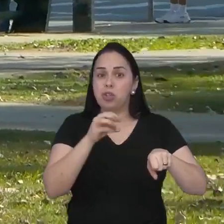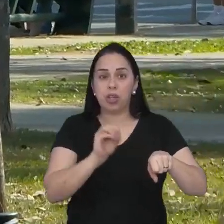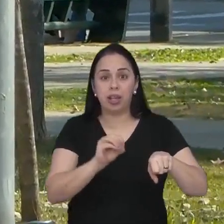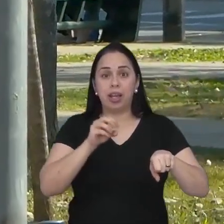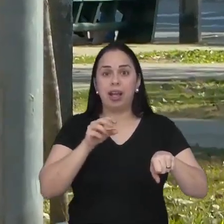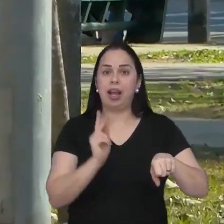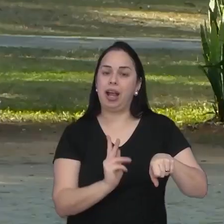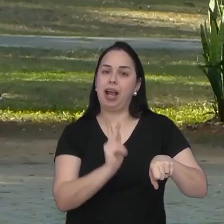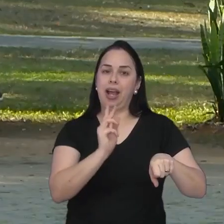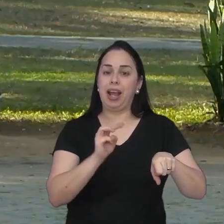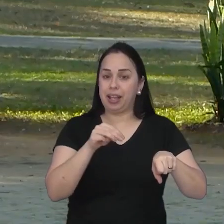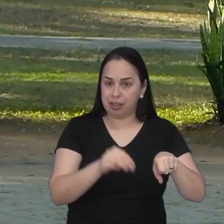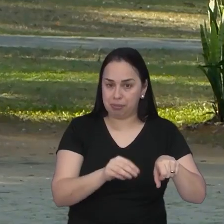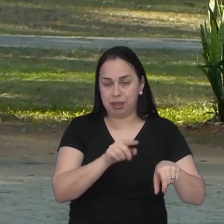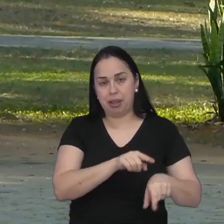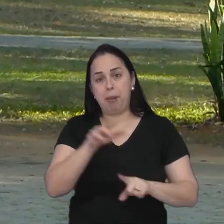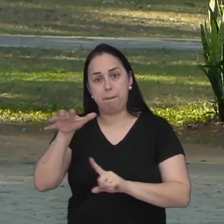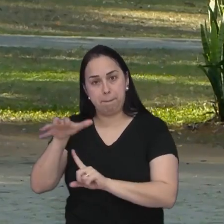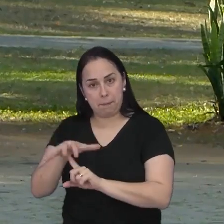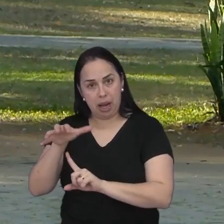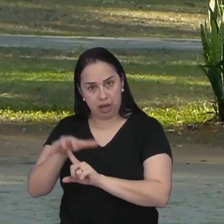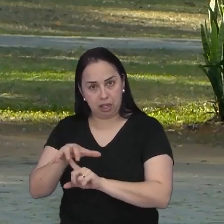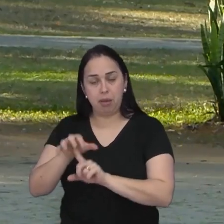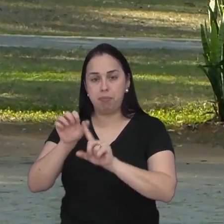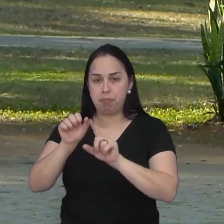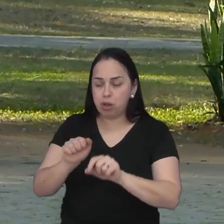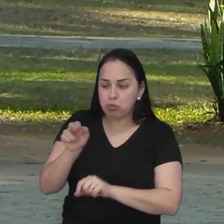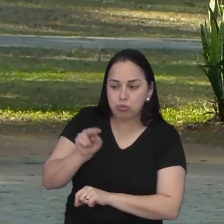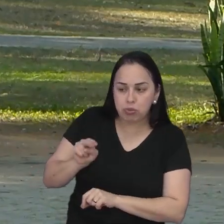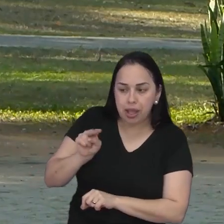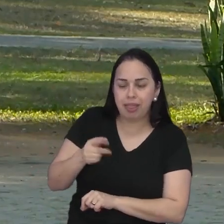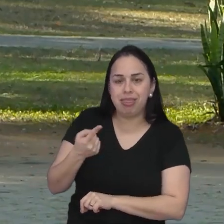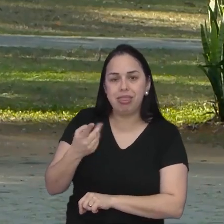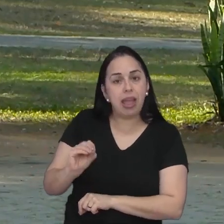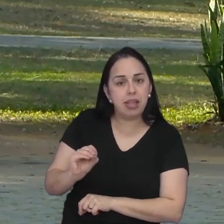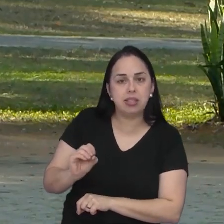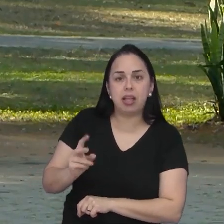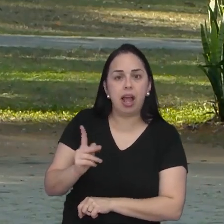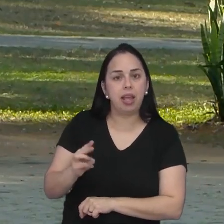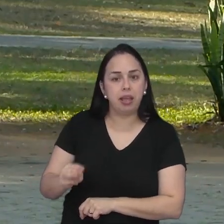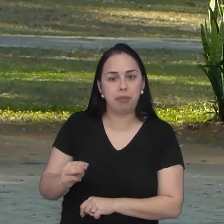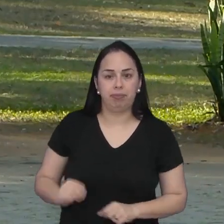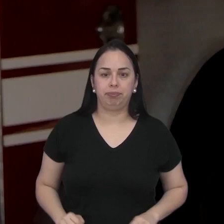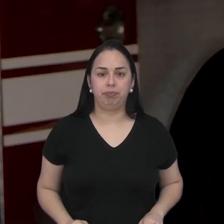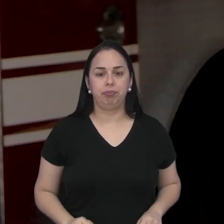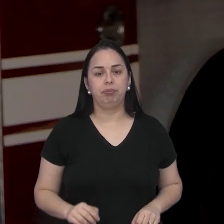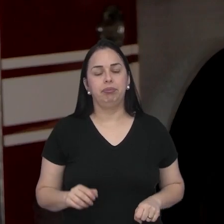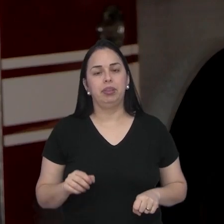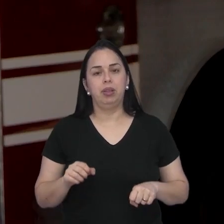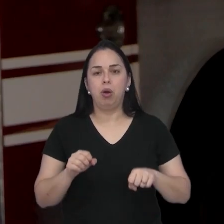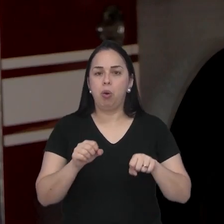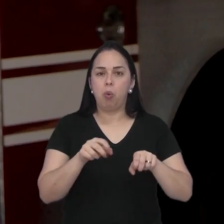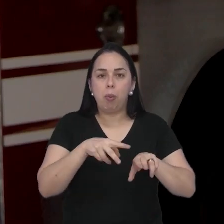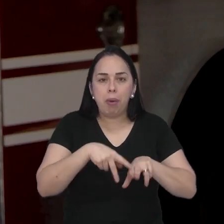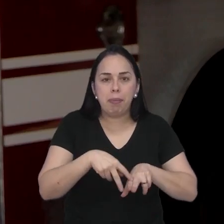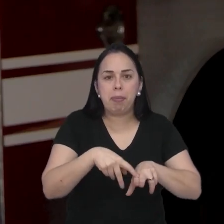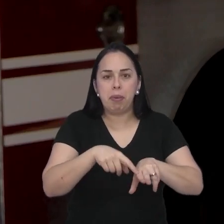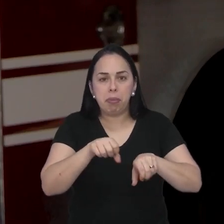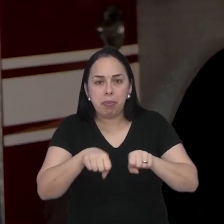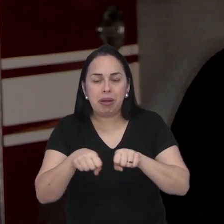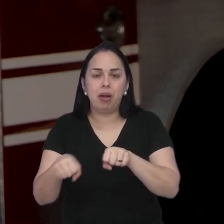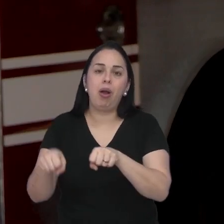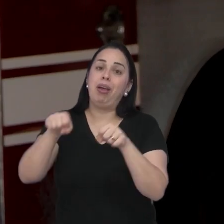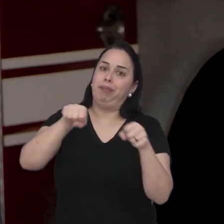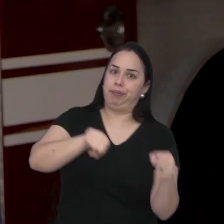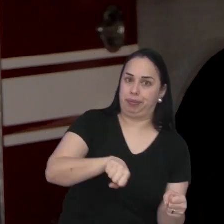20 km por hora. Já em parques e calçadas, o limite é de, no máximo, 10 km por hora. Os acidentes mais comuns são